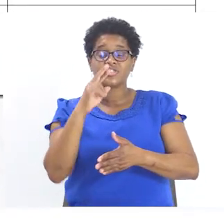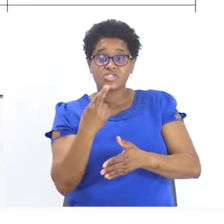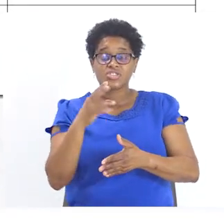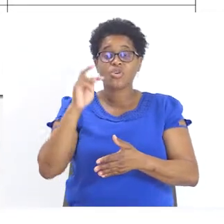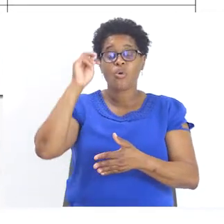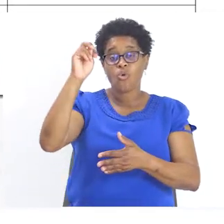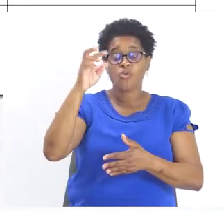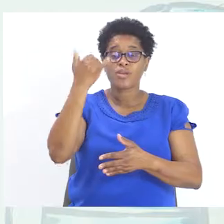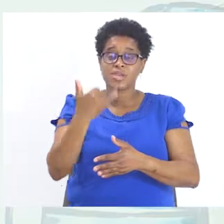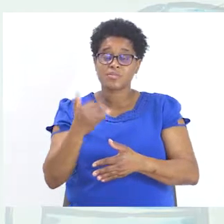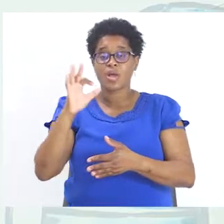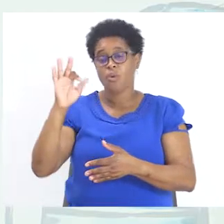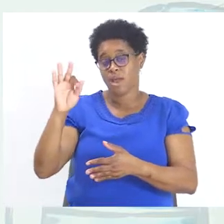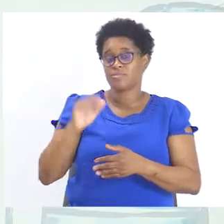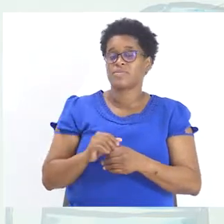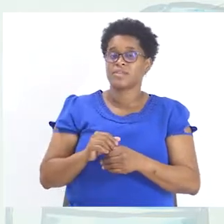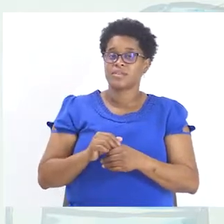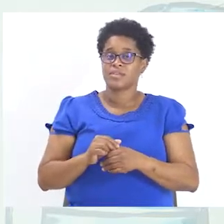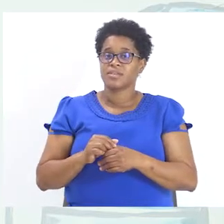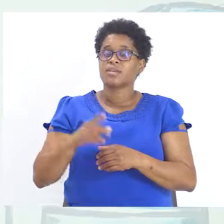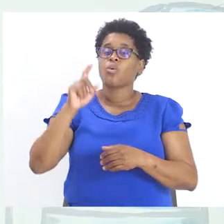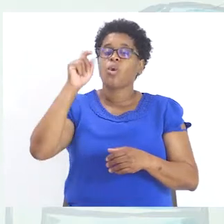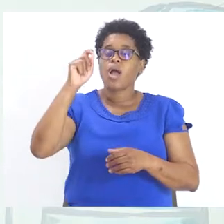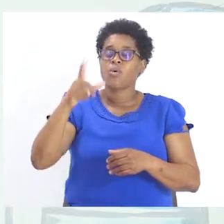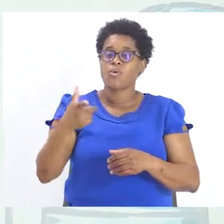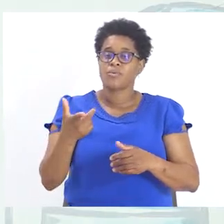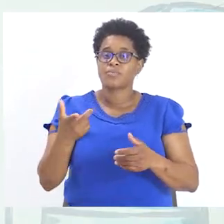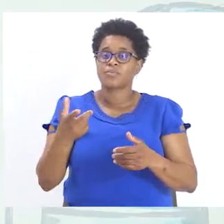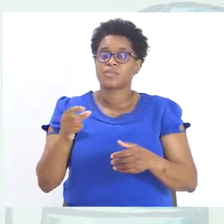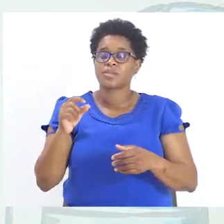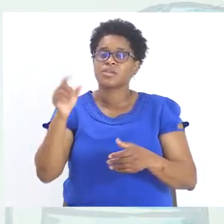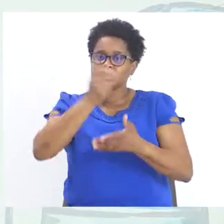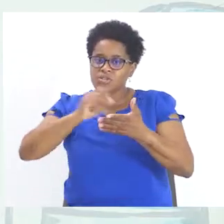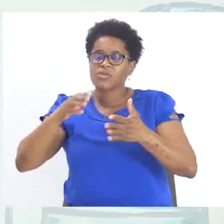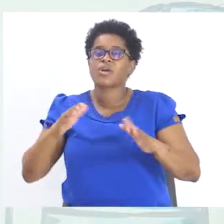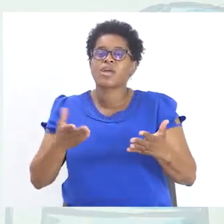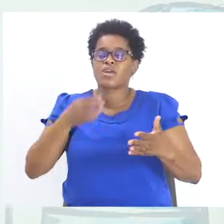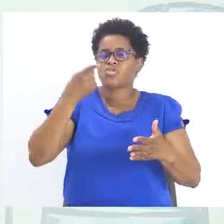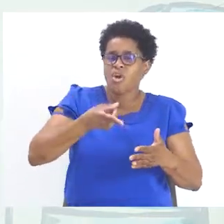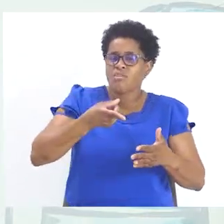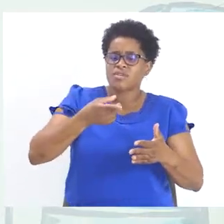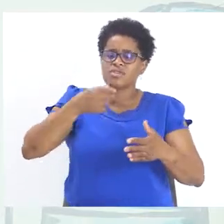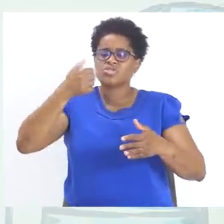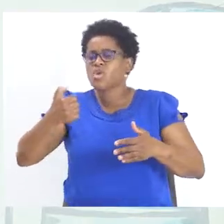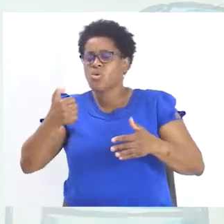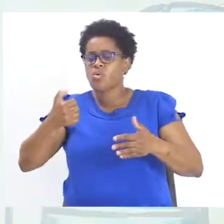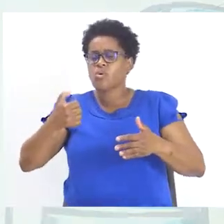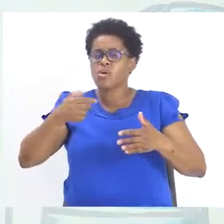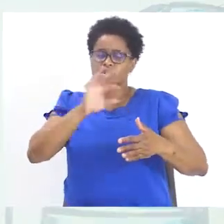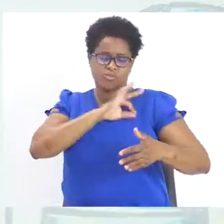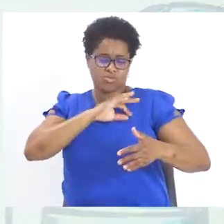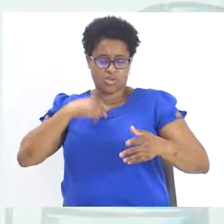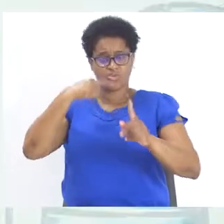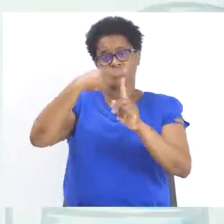à quarta. E o grau é o quê? Colocaram o quê? 9, 5... Professor, eu